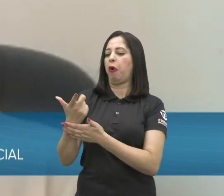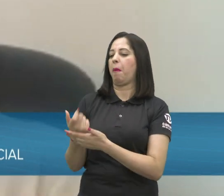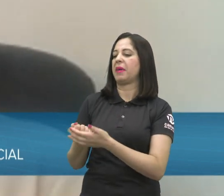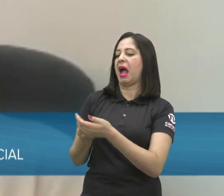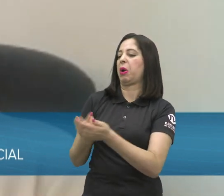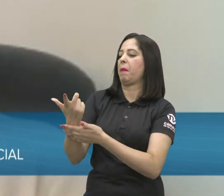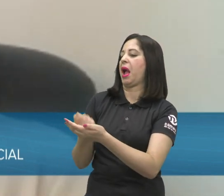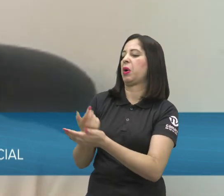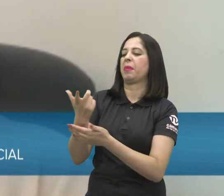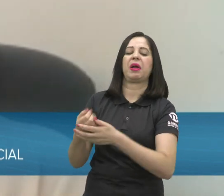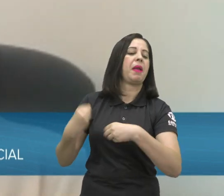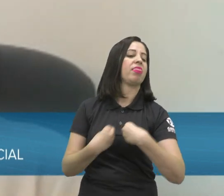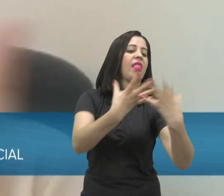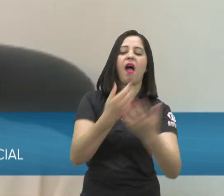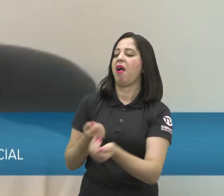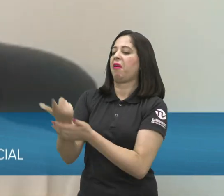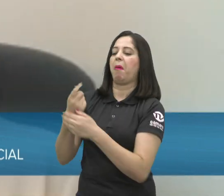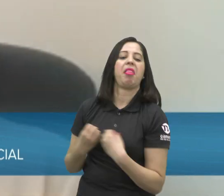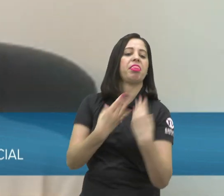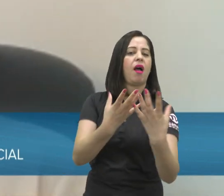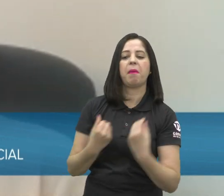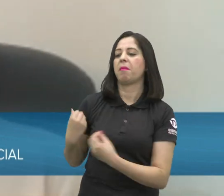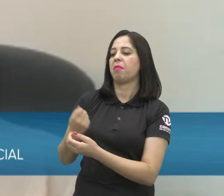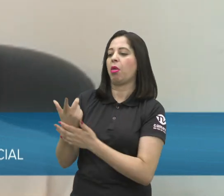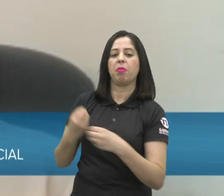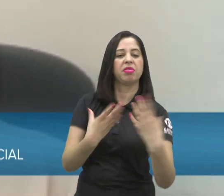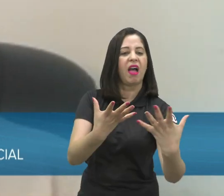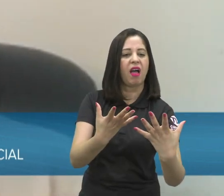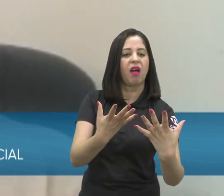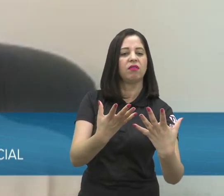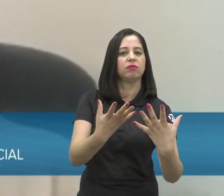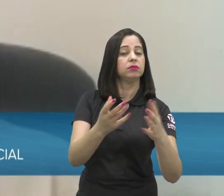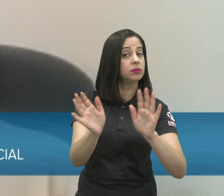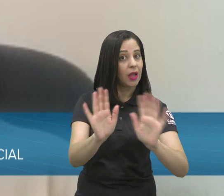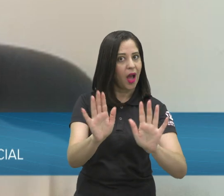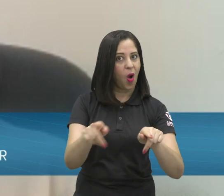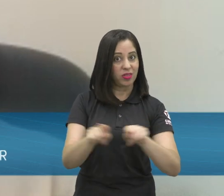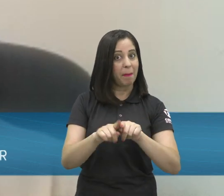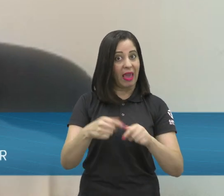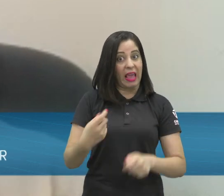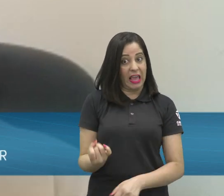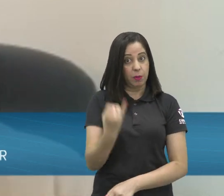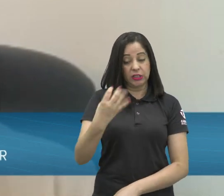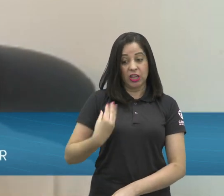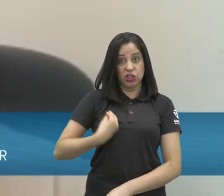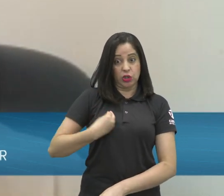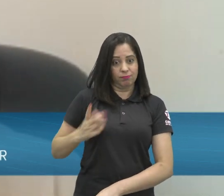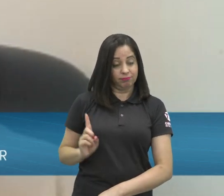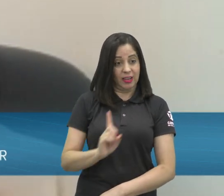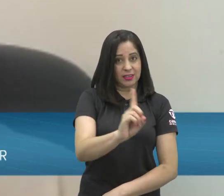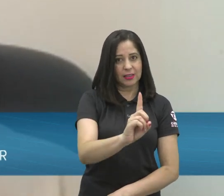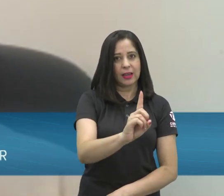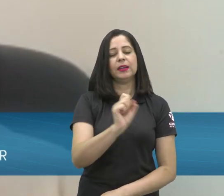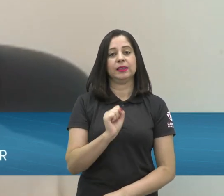vou comprar algo nesse Natal, nesse Ano Novo, para dar para as pessoas menos favorecidas. Não, é atuar de fato. Eu lembro até que